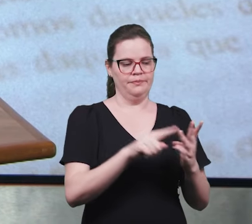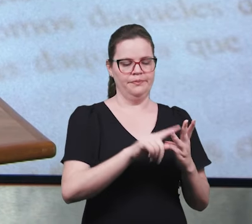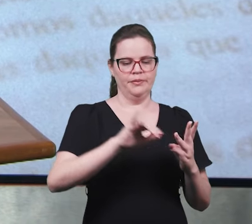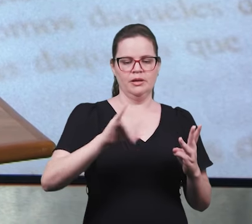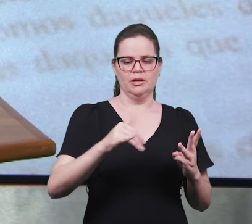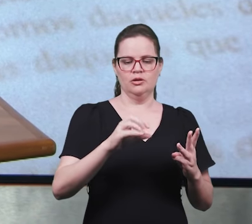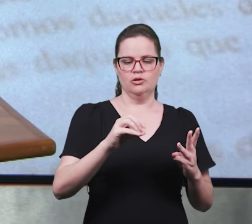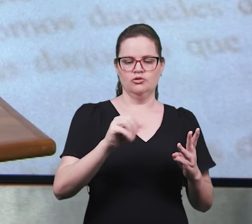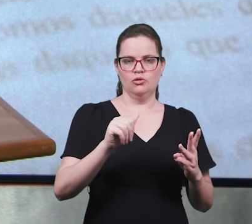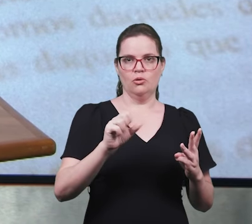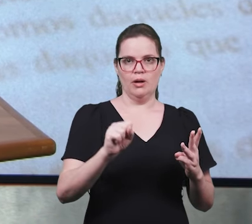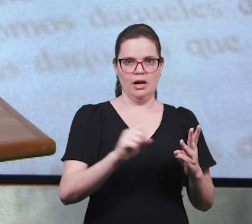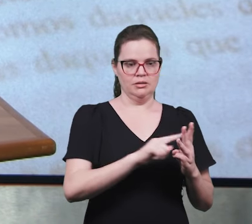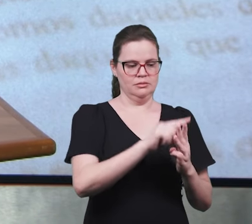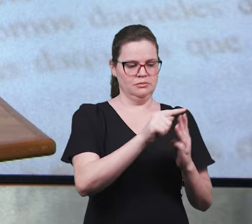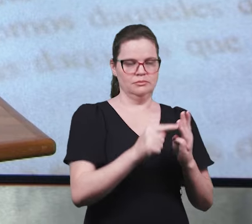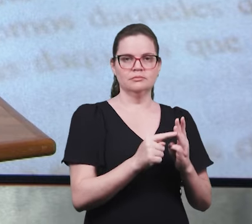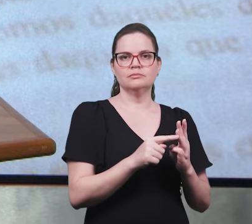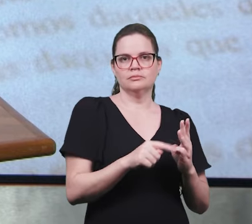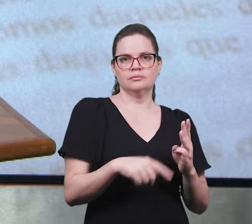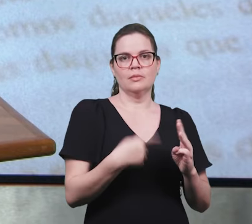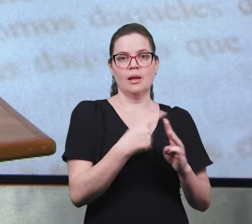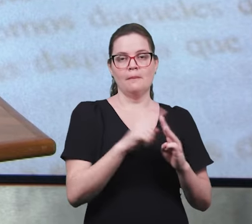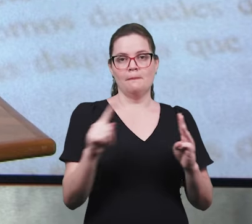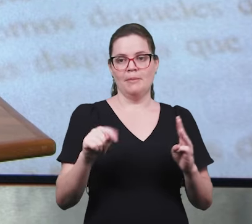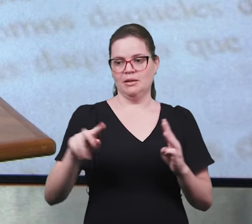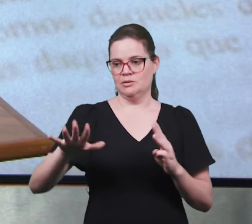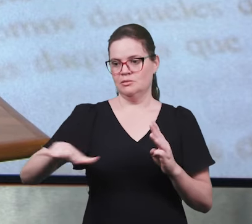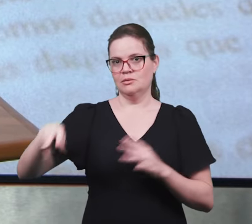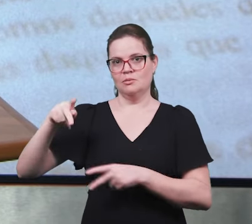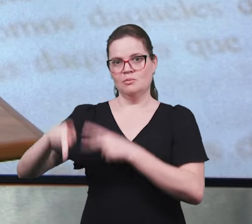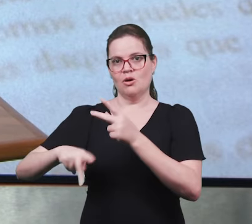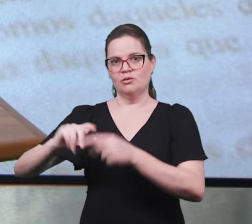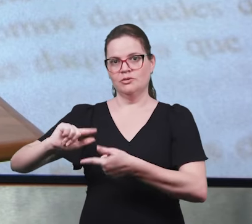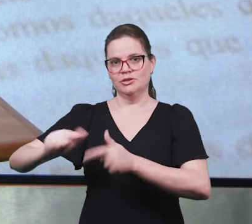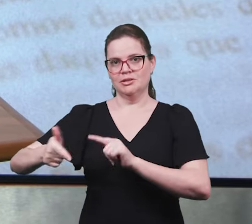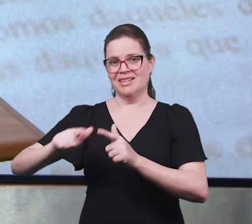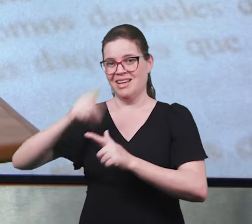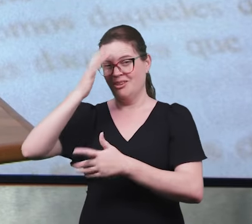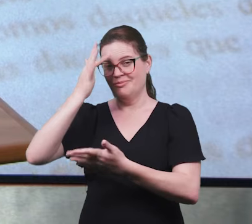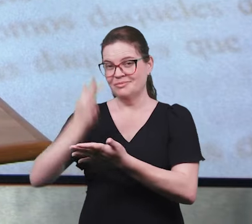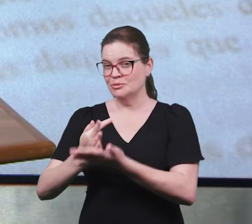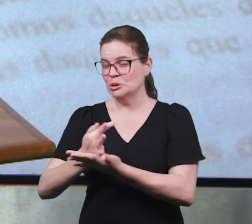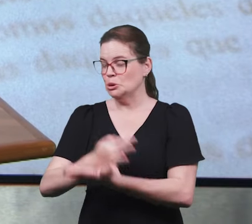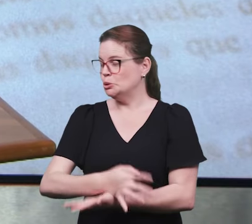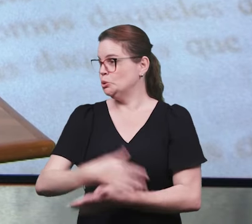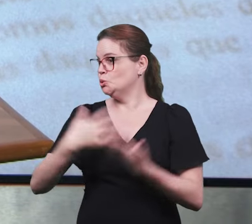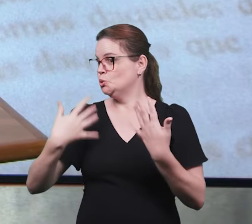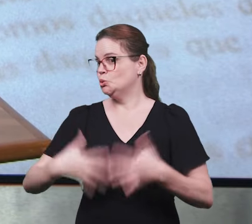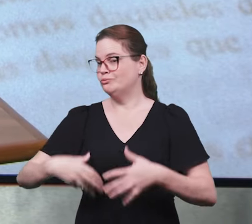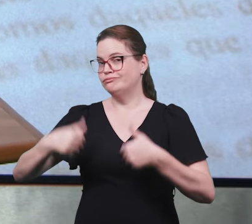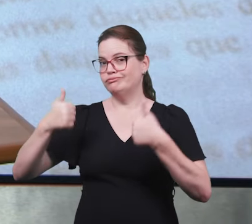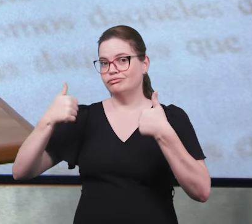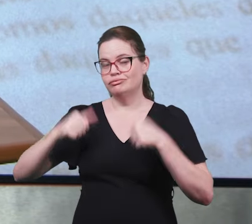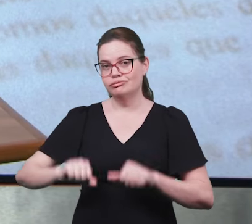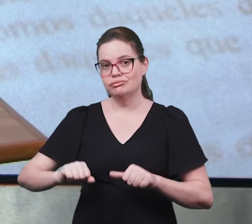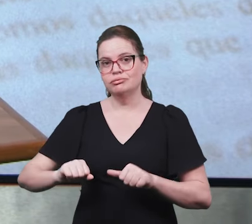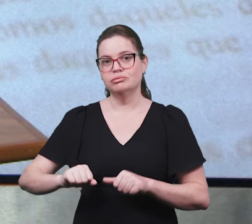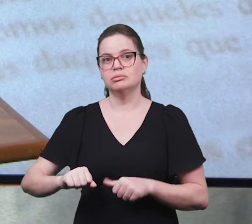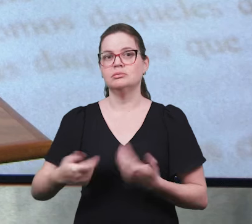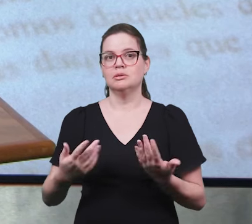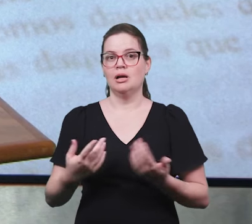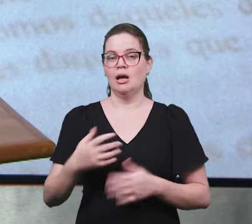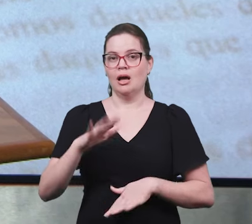No entanto, a apostasia dos filhos de Israel era muito grande. E mesmo que os reis